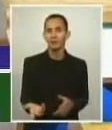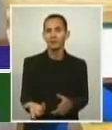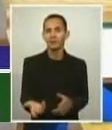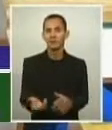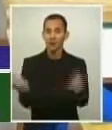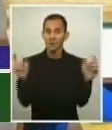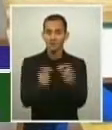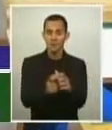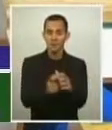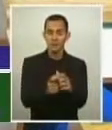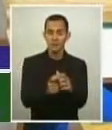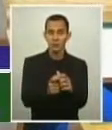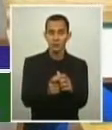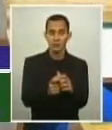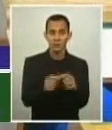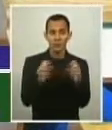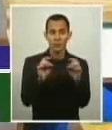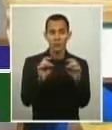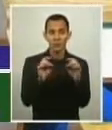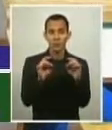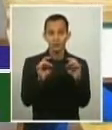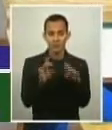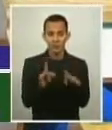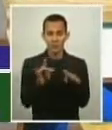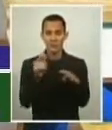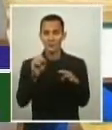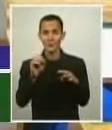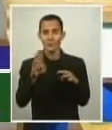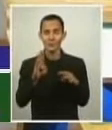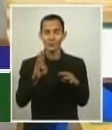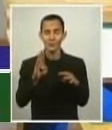Oi tia minoria estava sobre representada